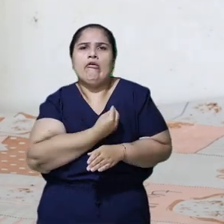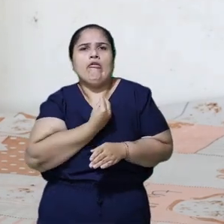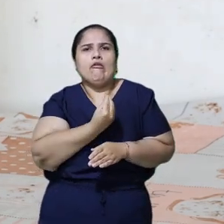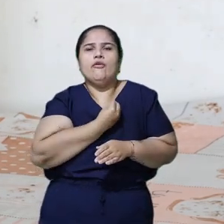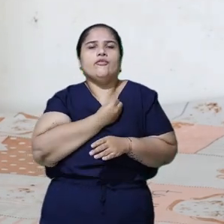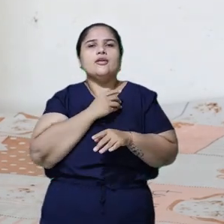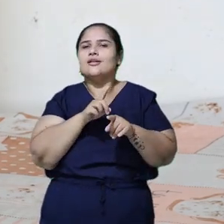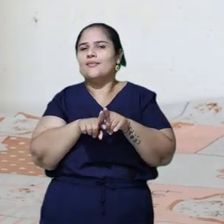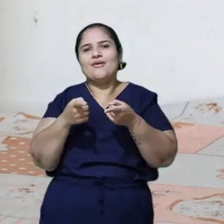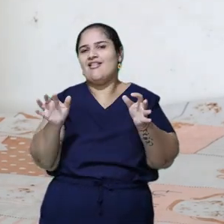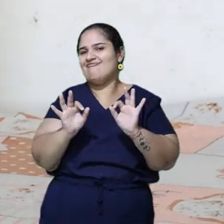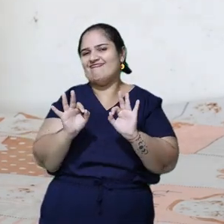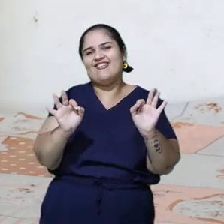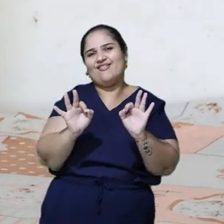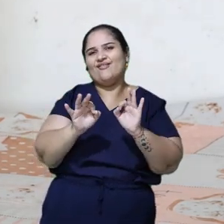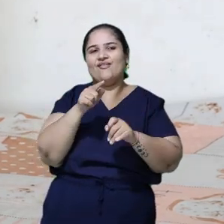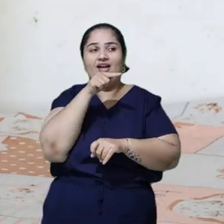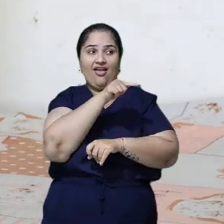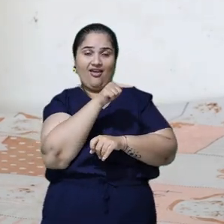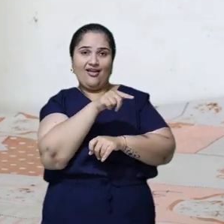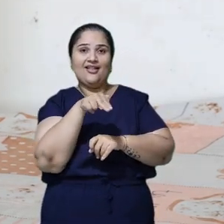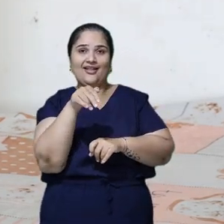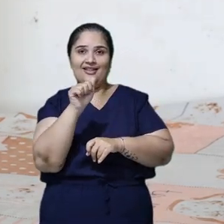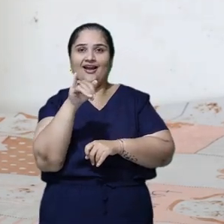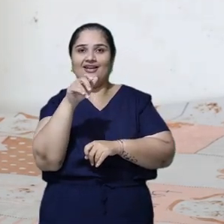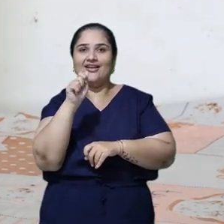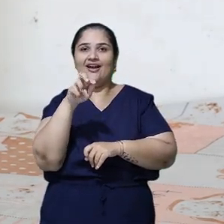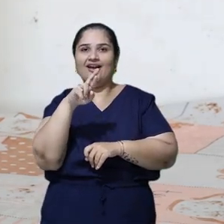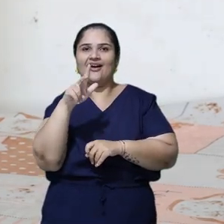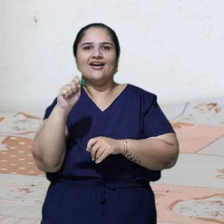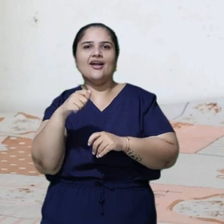fez enxergar o câncer com um outro olhar.